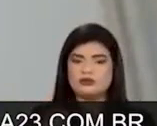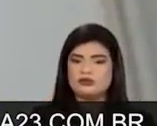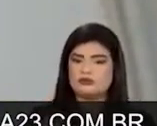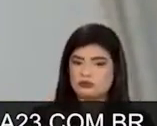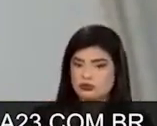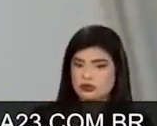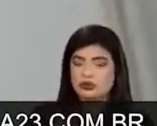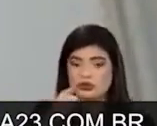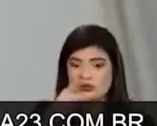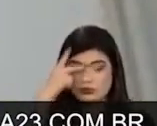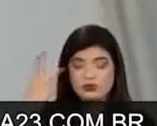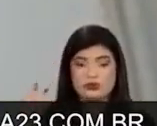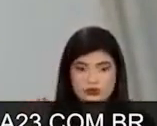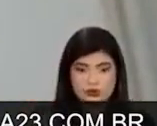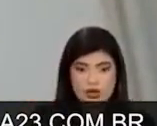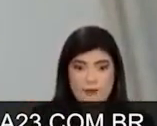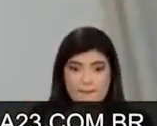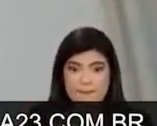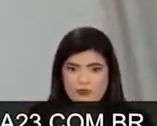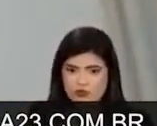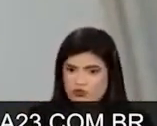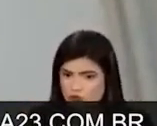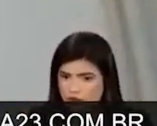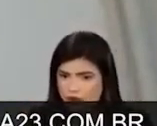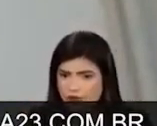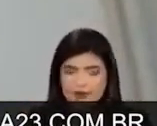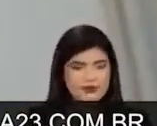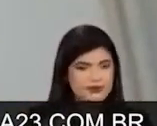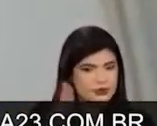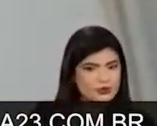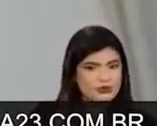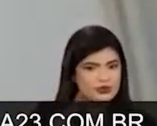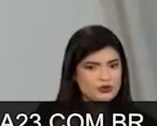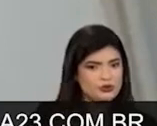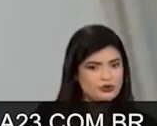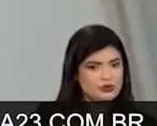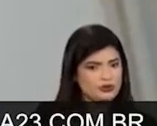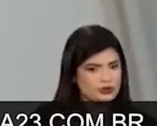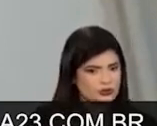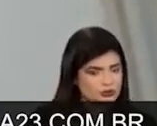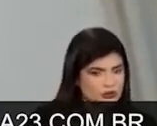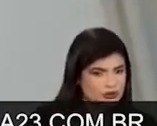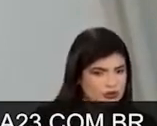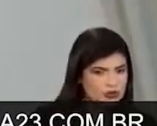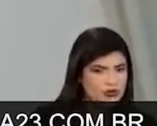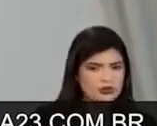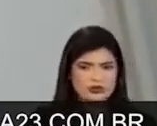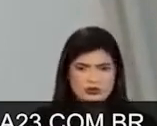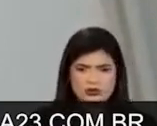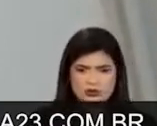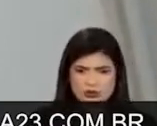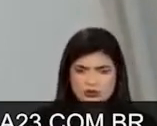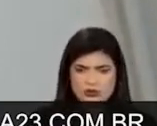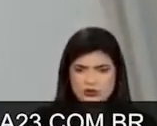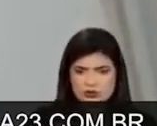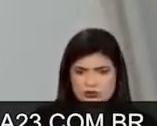que está fazendo aquela solicitação, você conhece? Ela está usando o número do celular dela? Ela está escrevendo de uma maneira